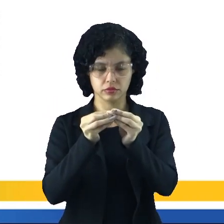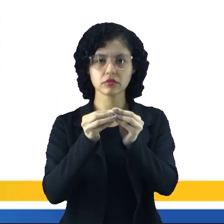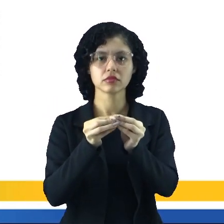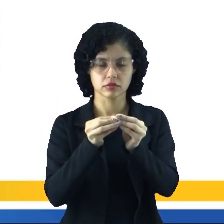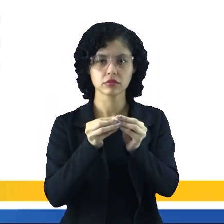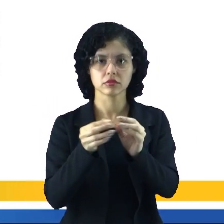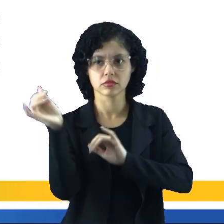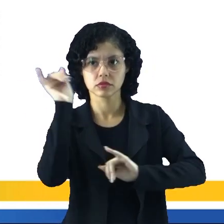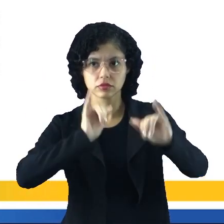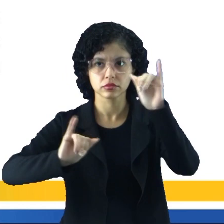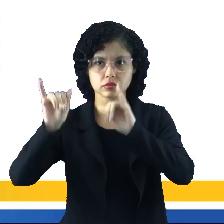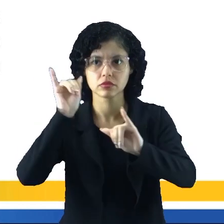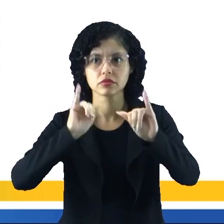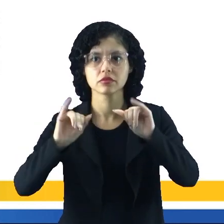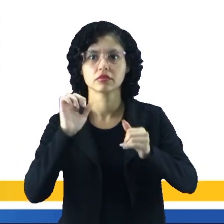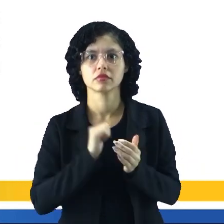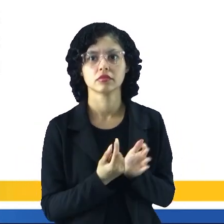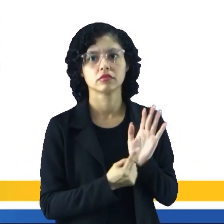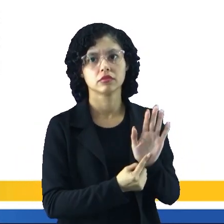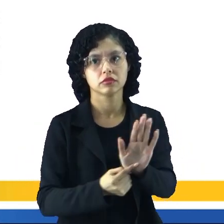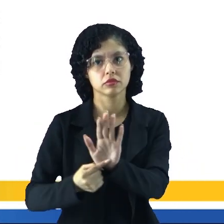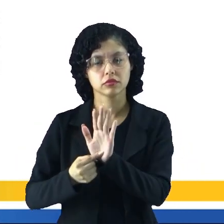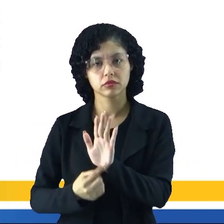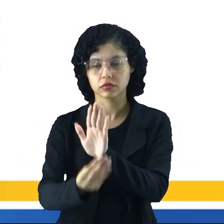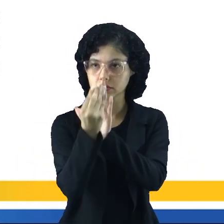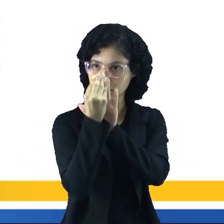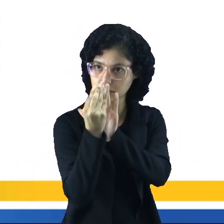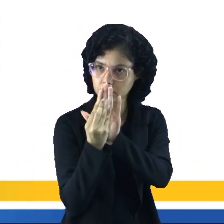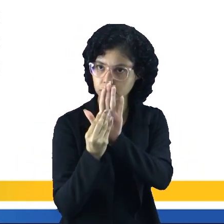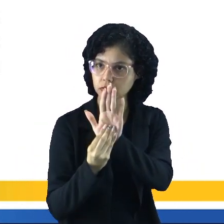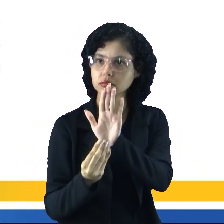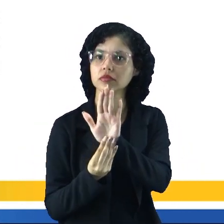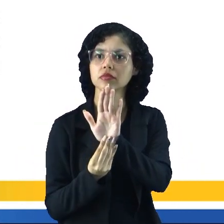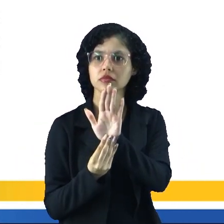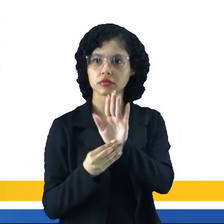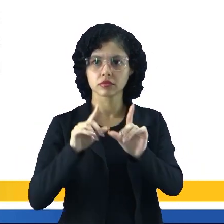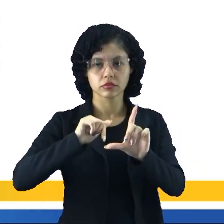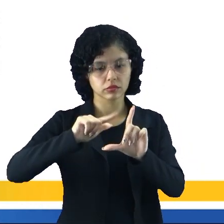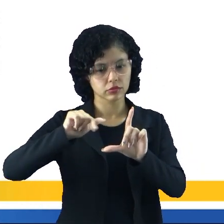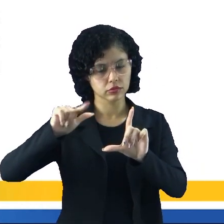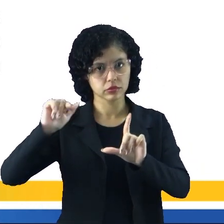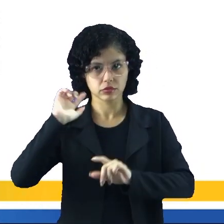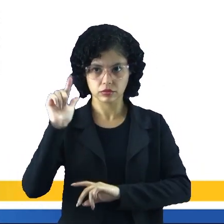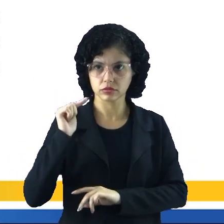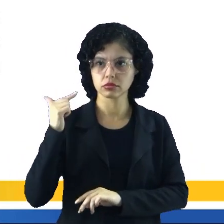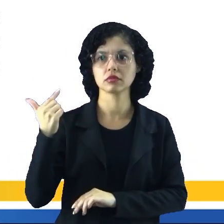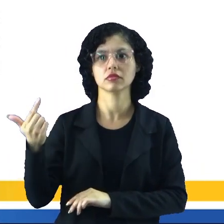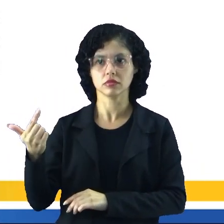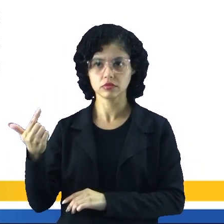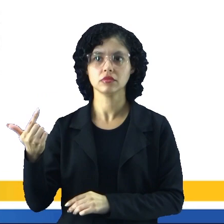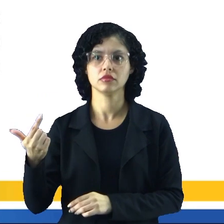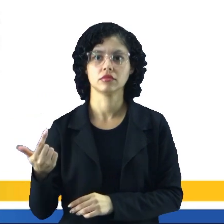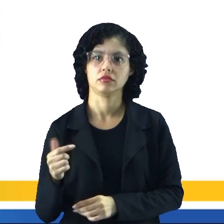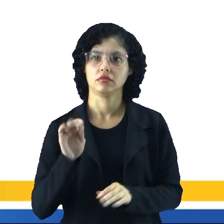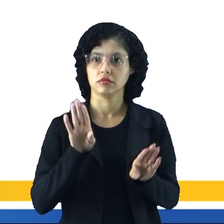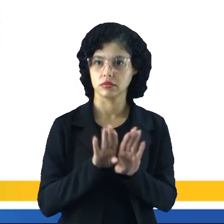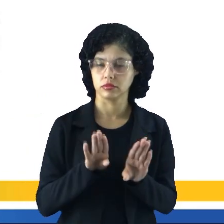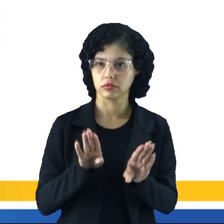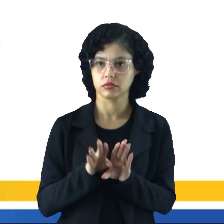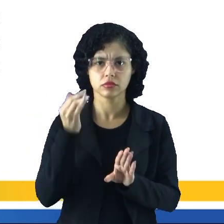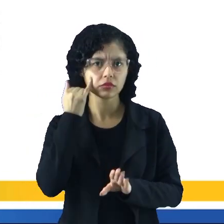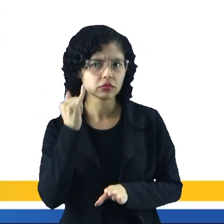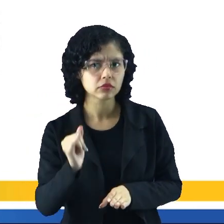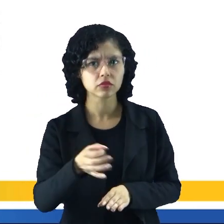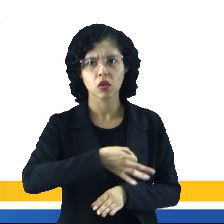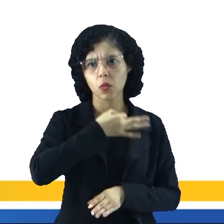que serão apresentadas como dados gráficos entre outros né E ele não defende a ideia